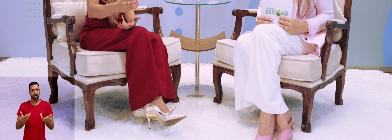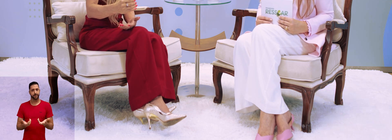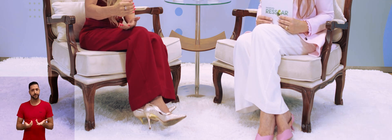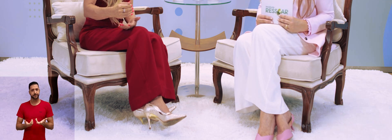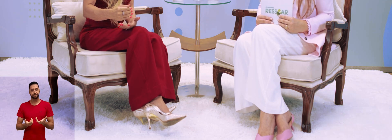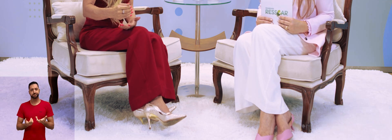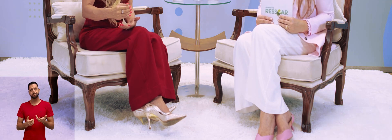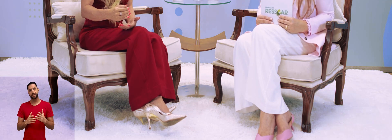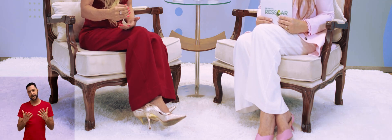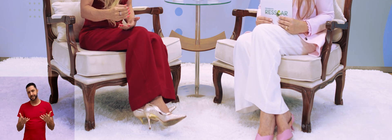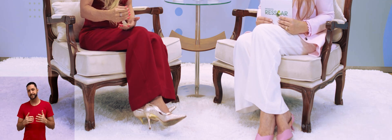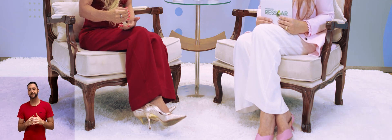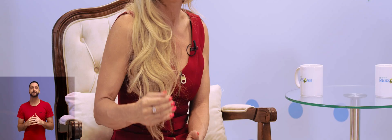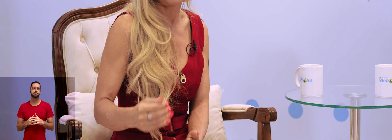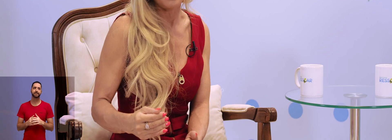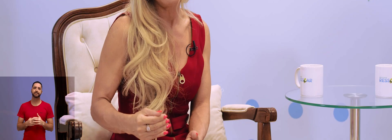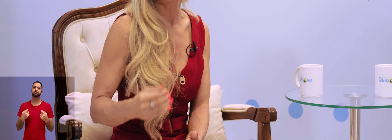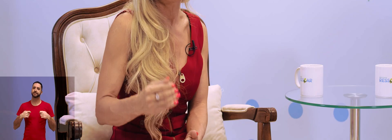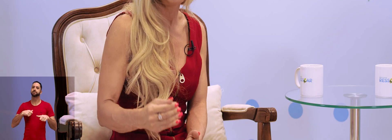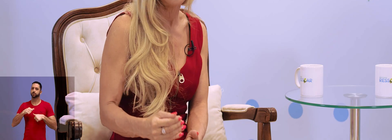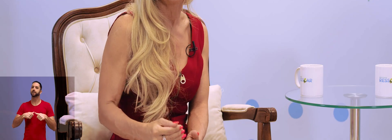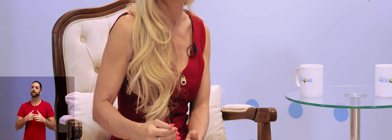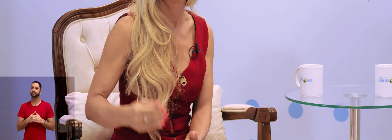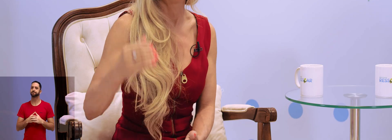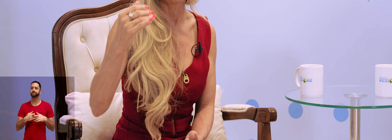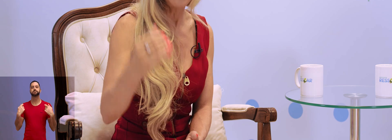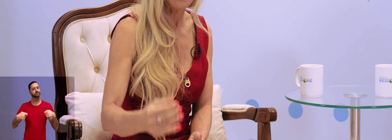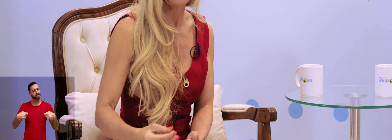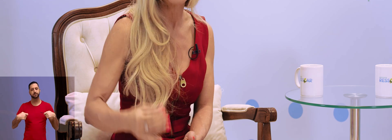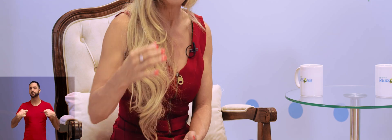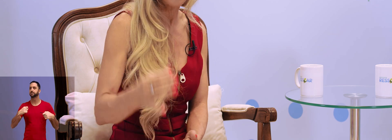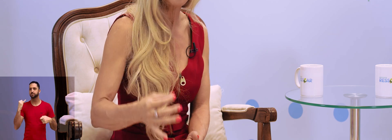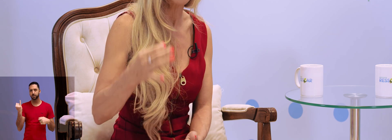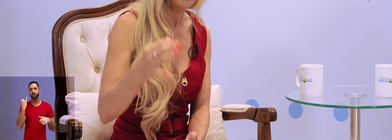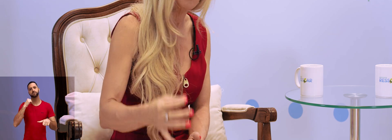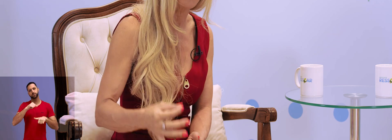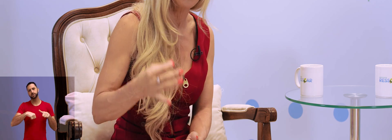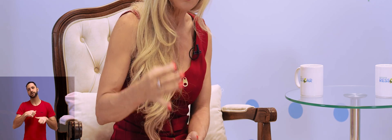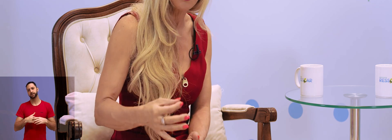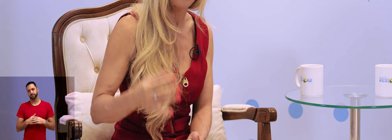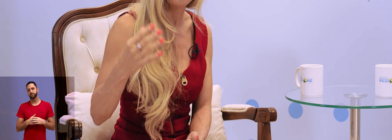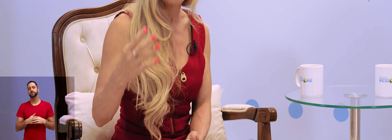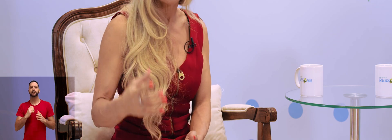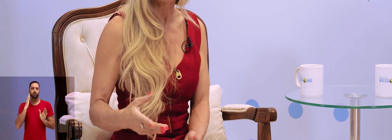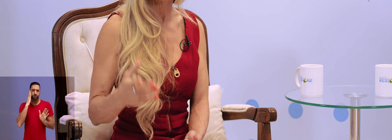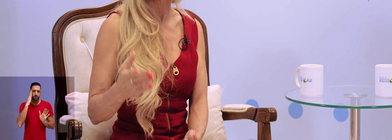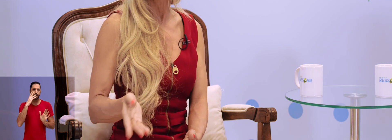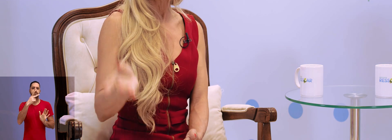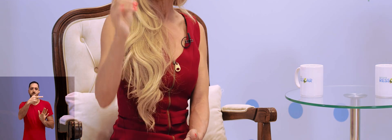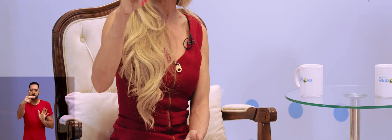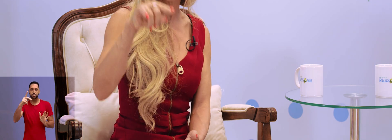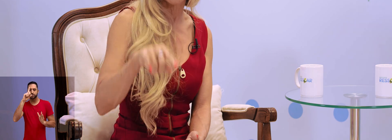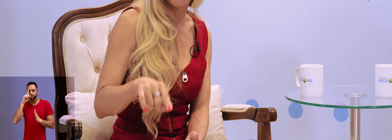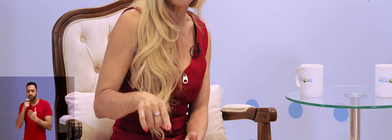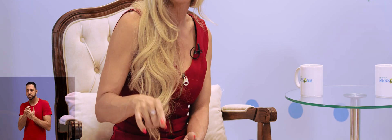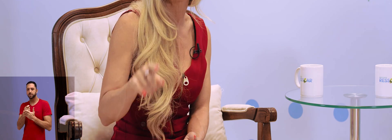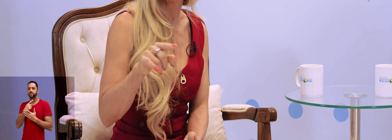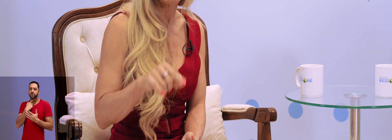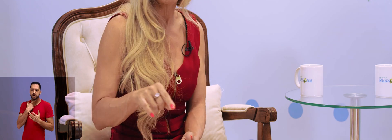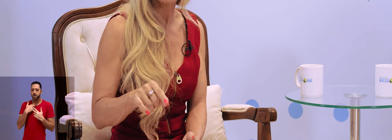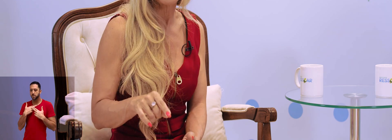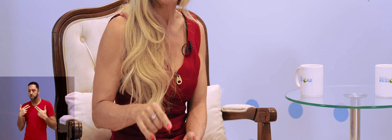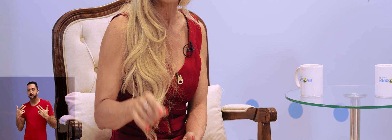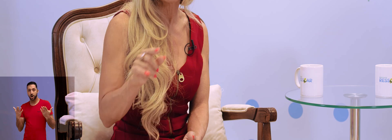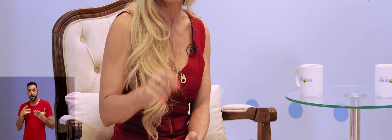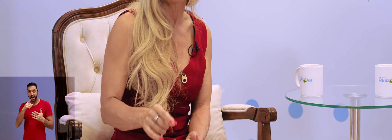essa batalha contra o câncer de mama. Mas fazendo o quê? Mudanças, eu sempre digo, mudanças estão relacionadas às escolhas que